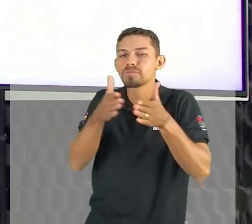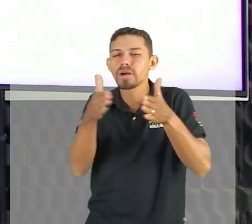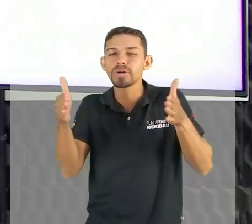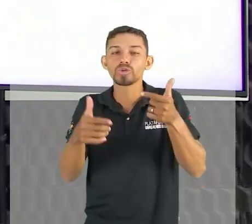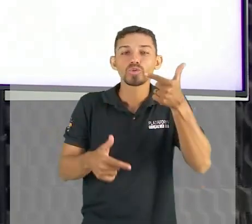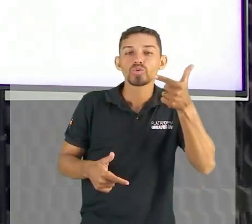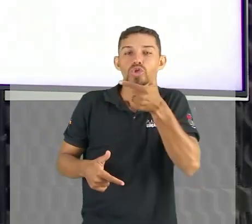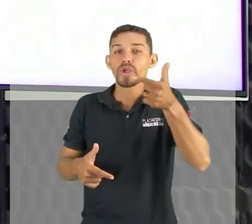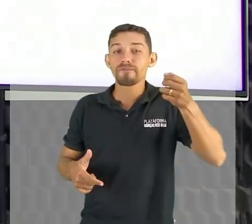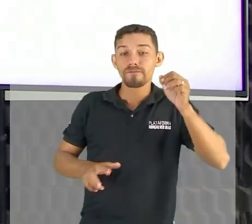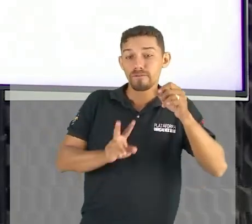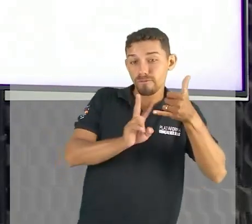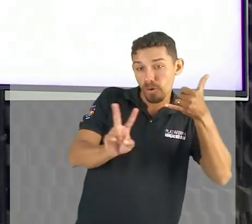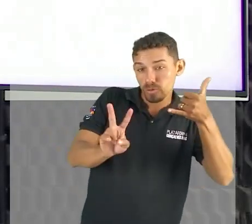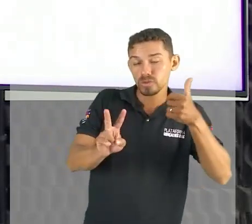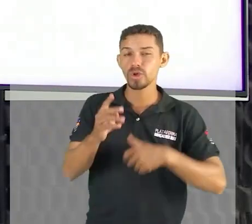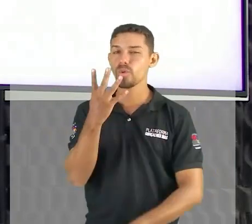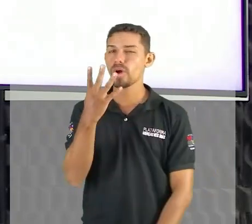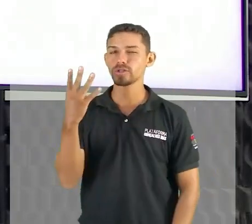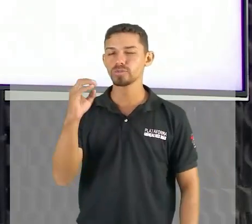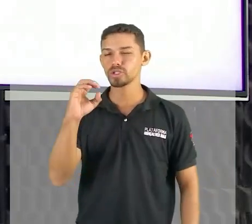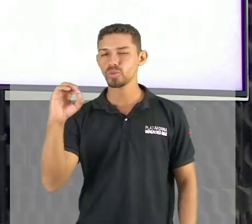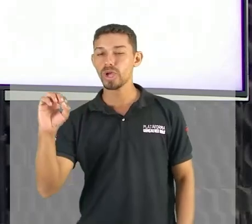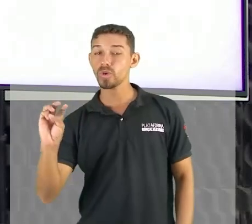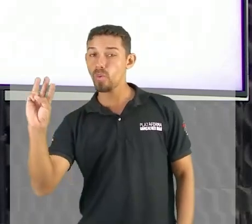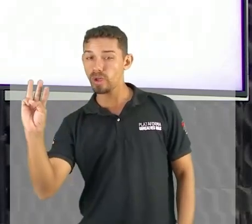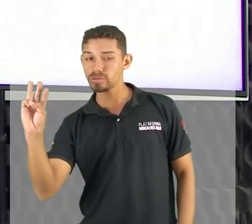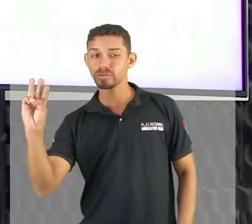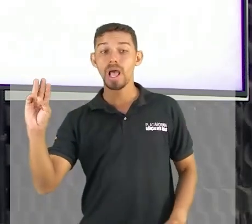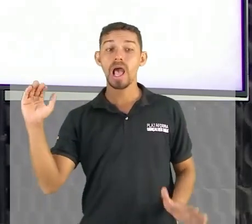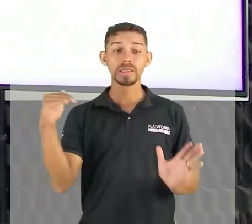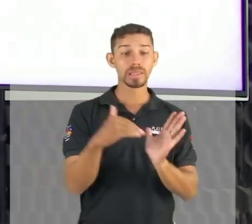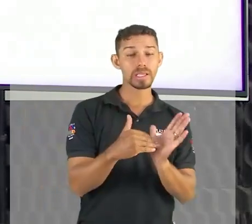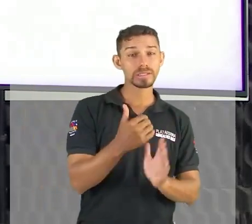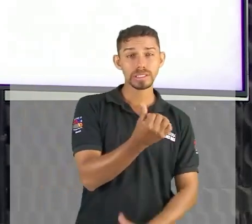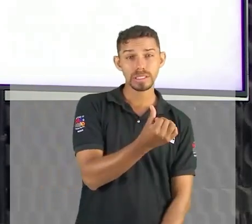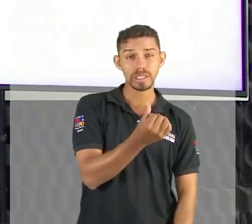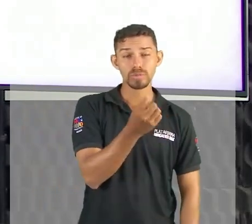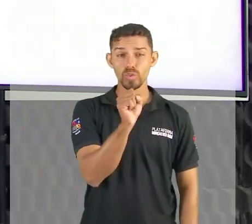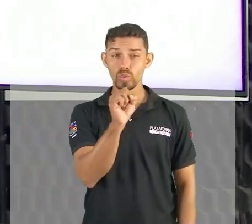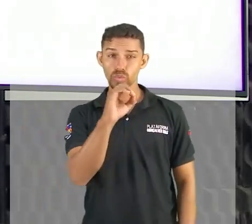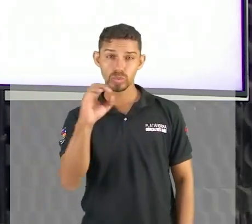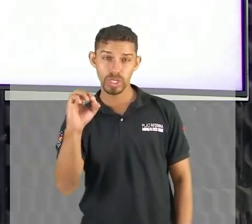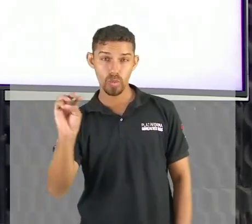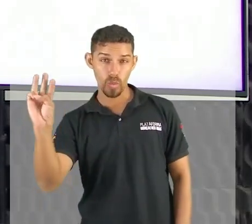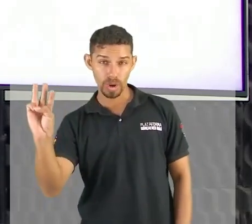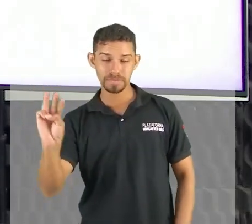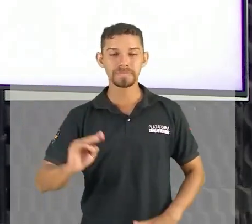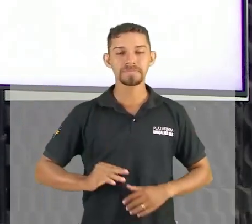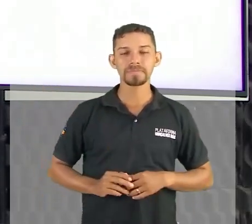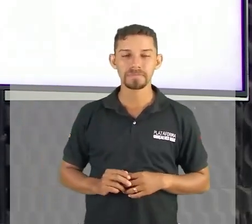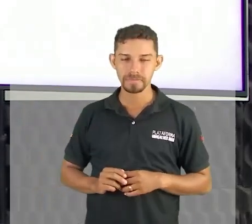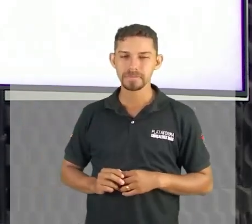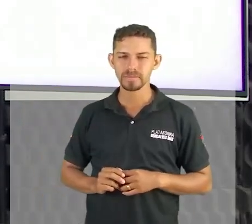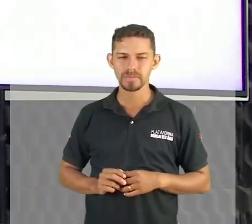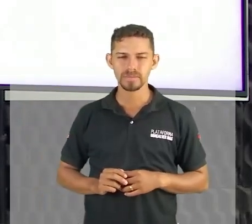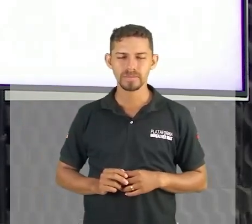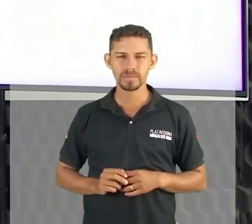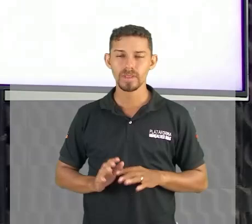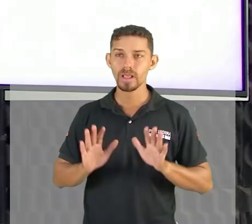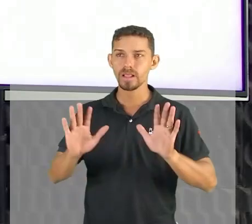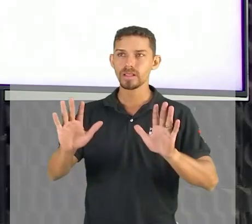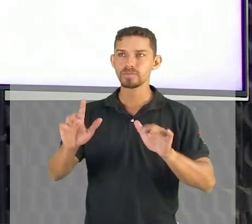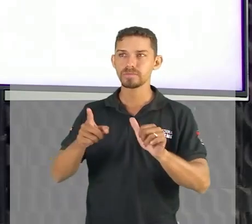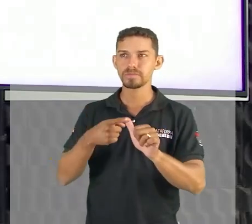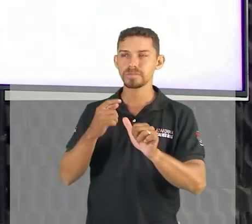4400 w a 6800 w tá para instalar então pera aí